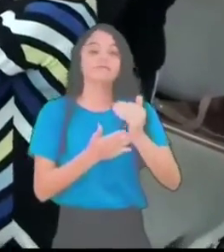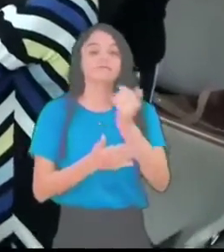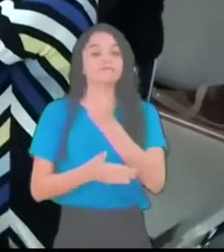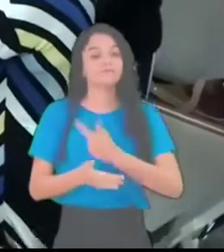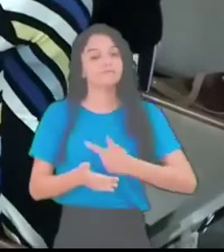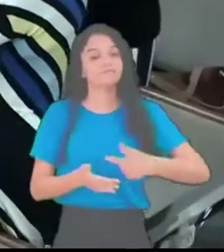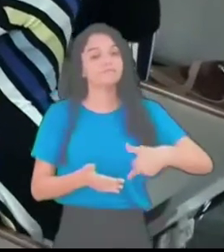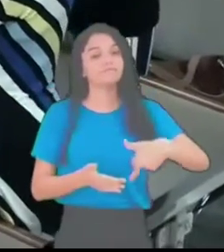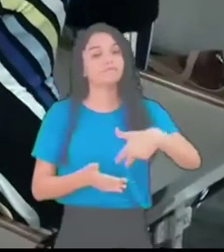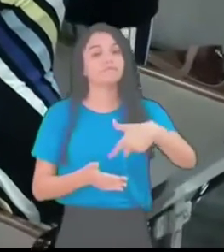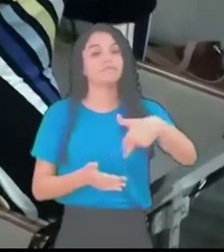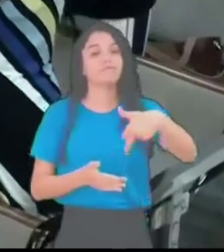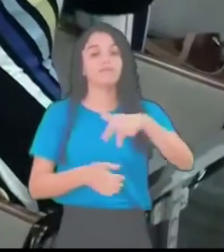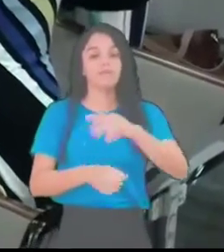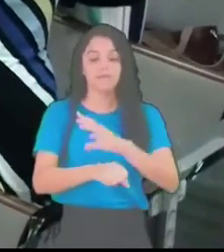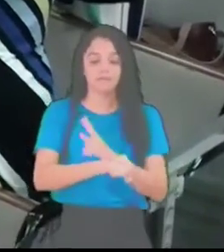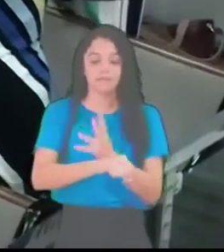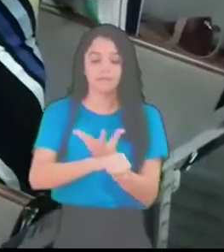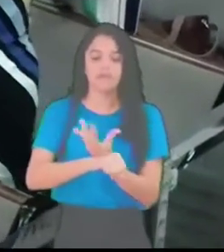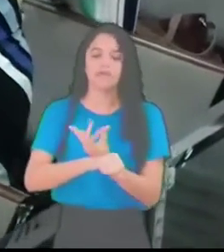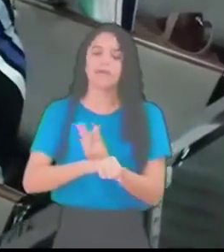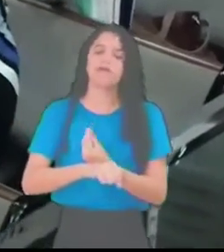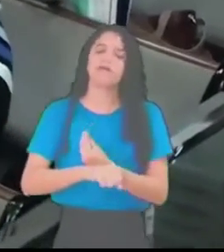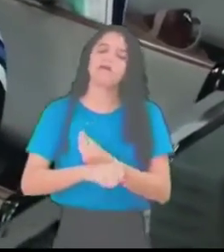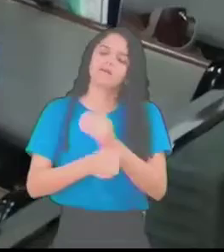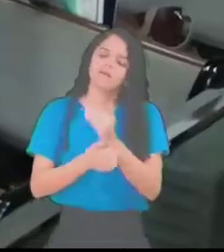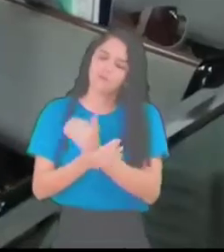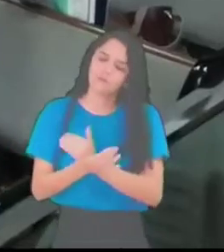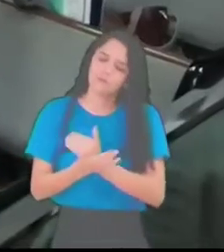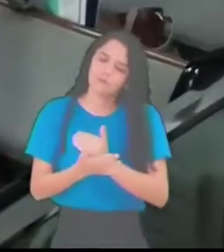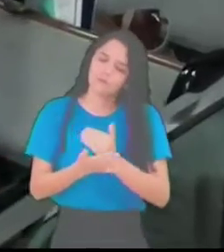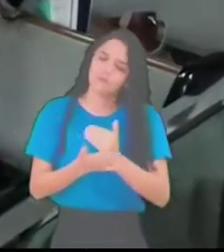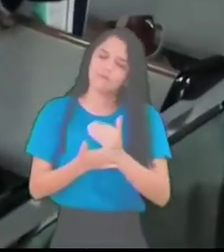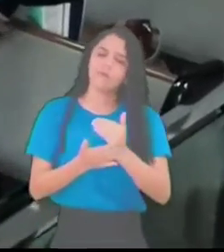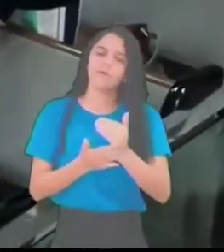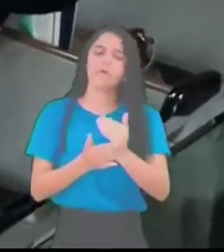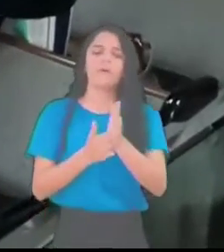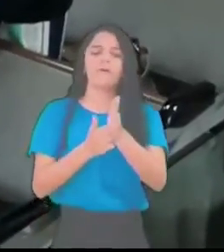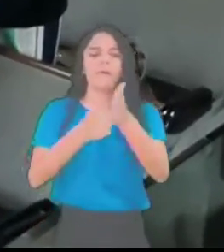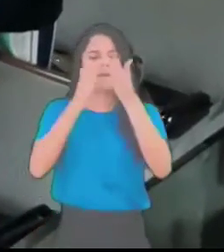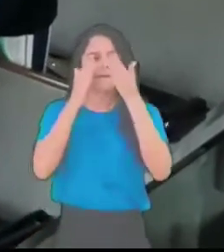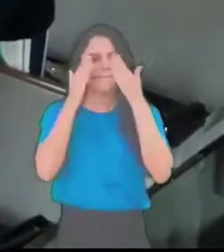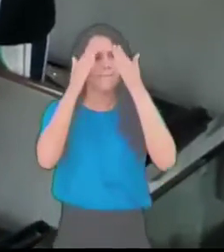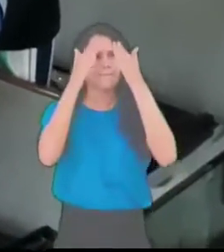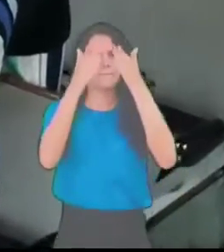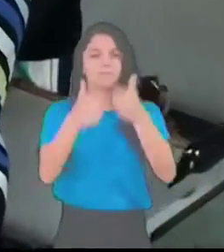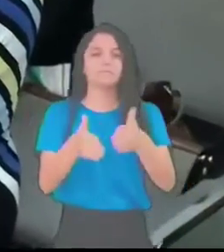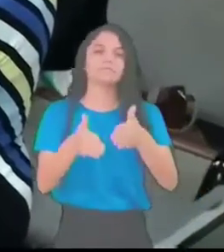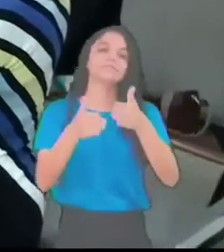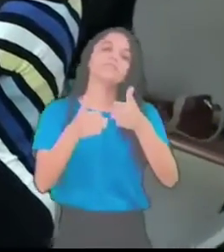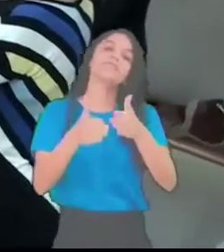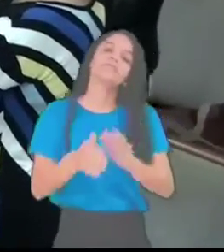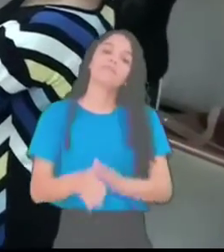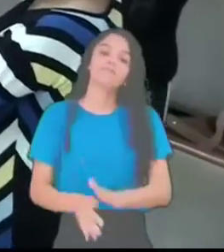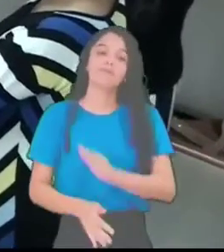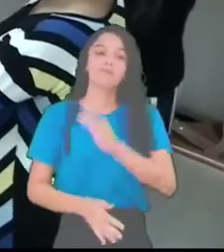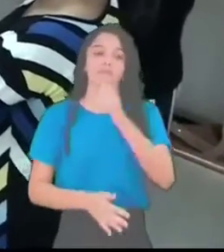aleluia, a igreja segue caminhando, segue caminhando, segue caminhando.